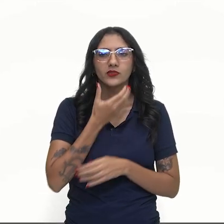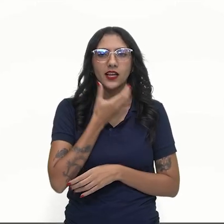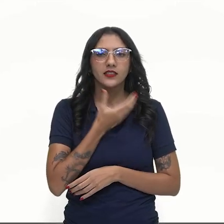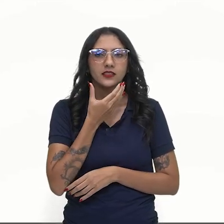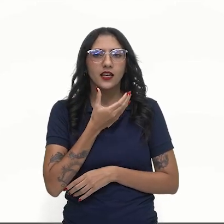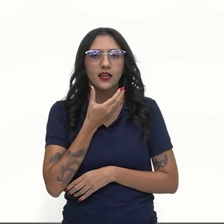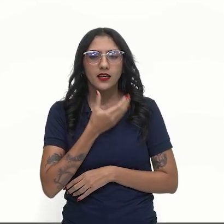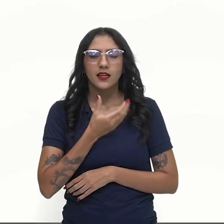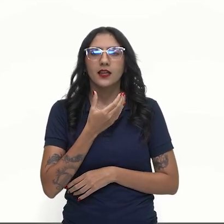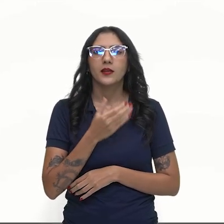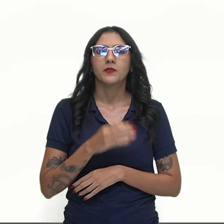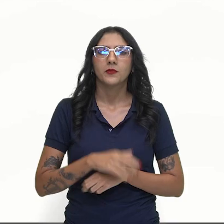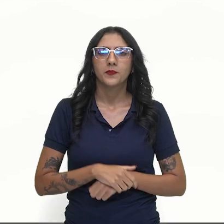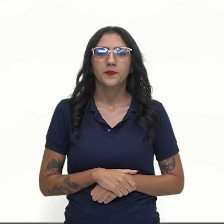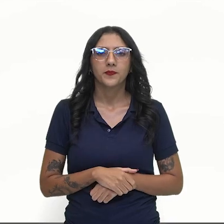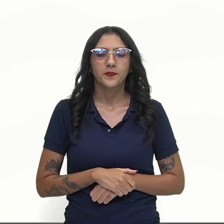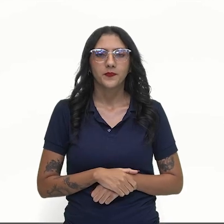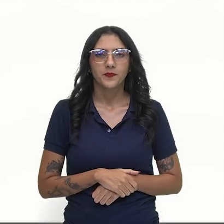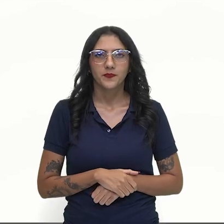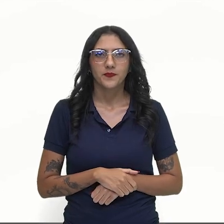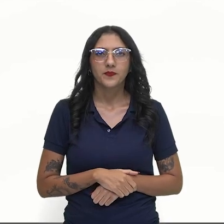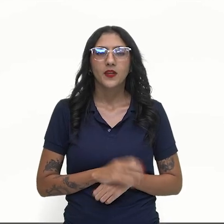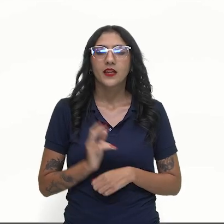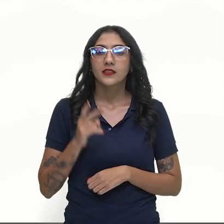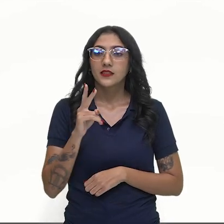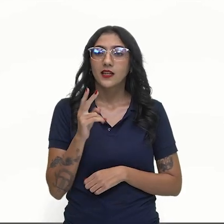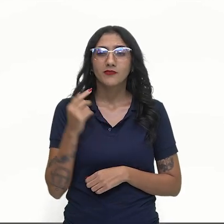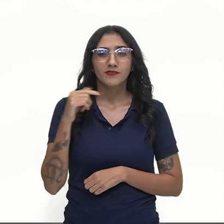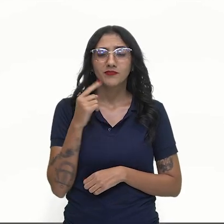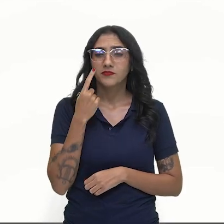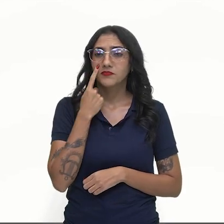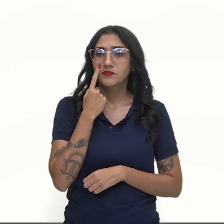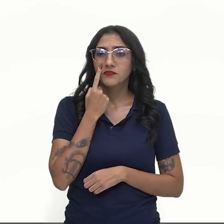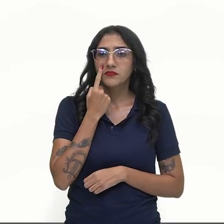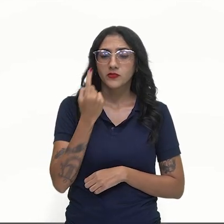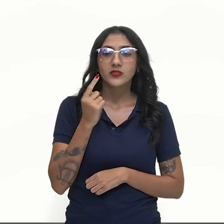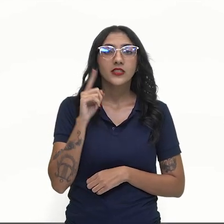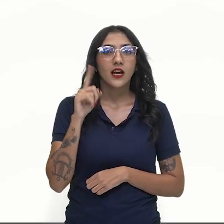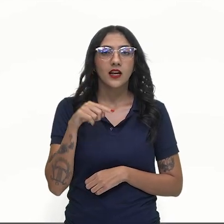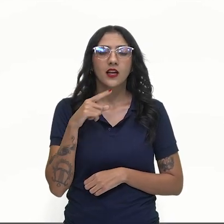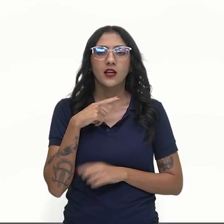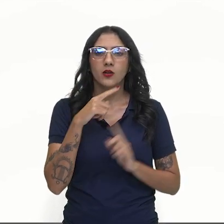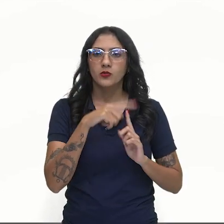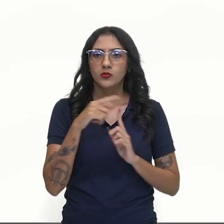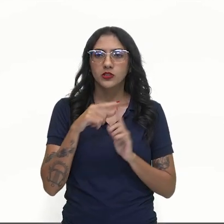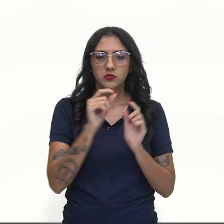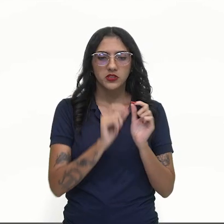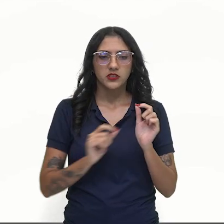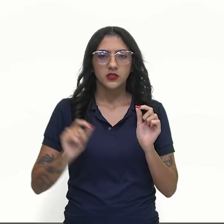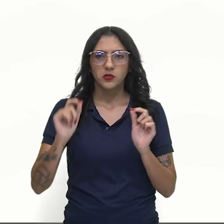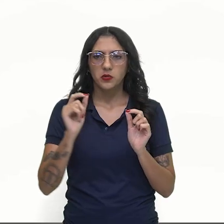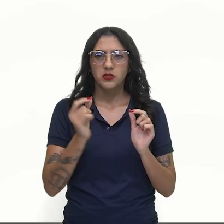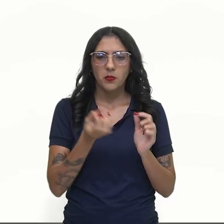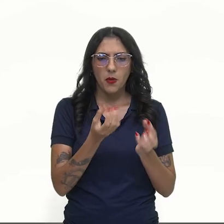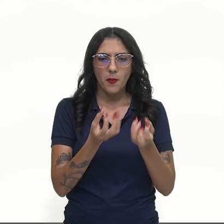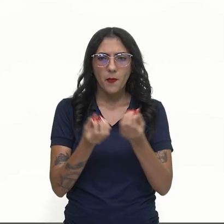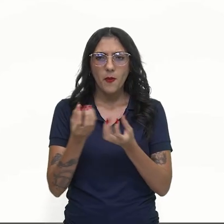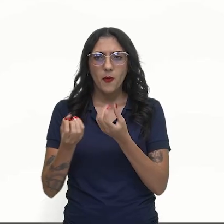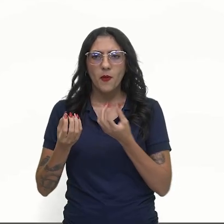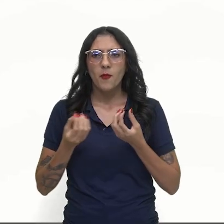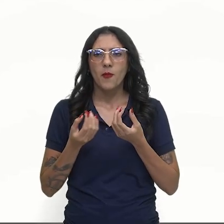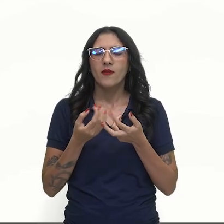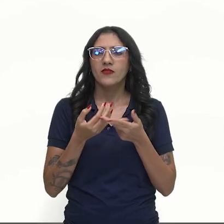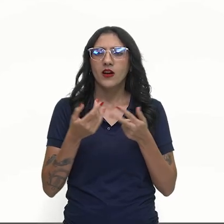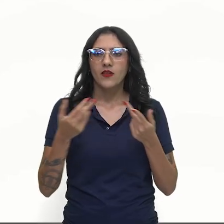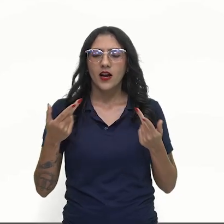Natal, né? Do Ano Novo. Aí você, sem perceber, ali é um circuito. Só que nesse caso aí, eu tenho um